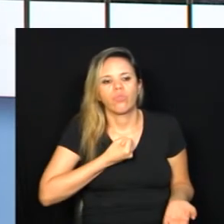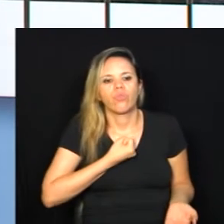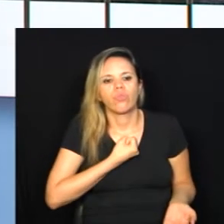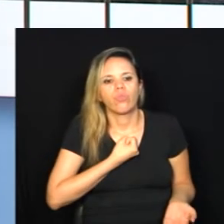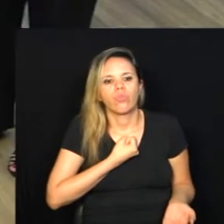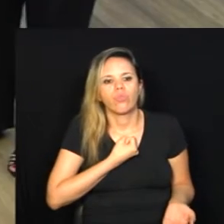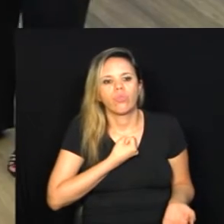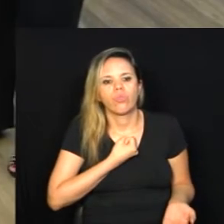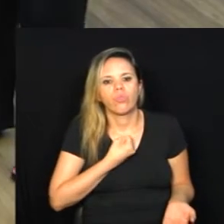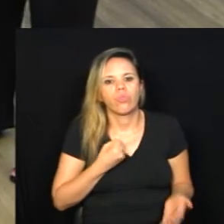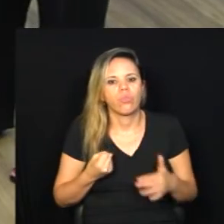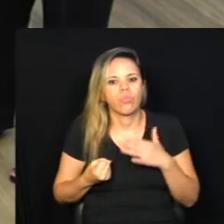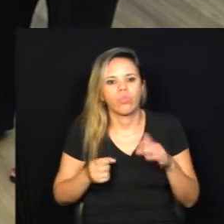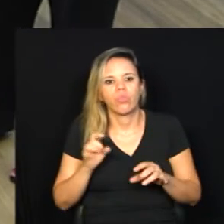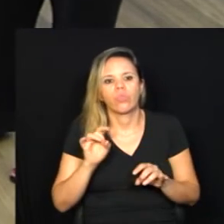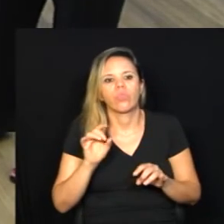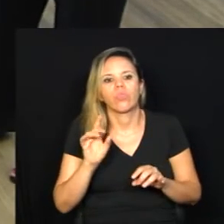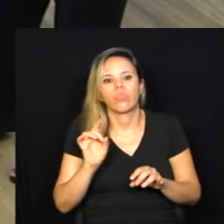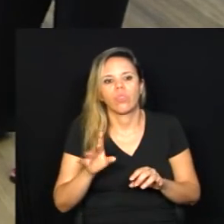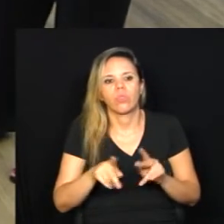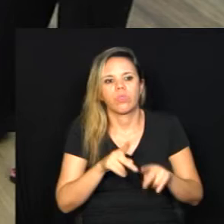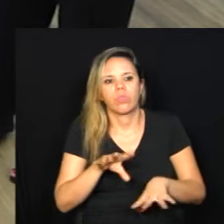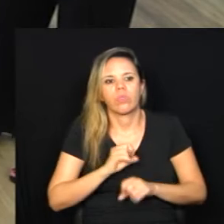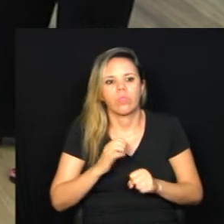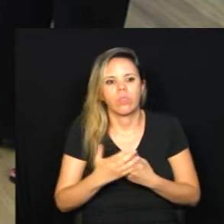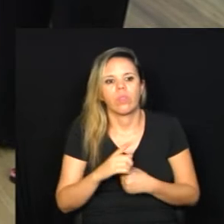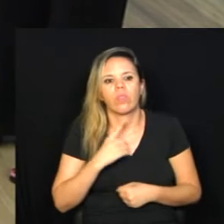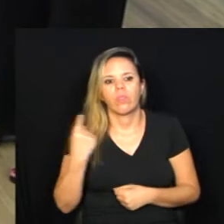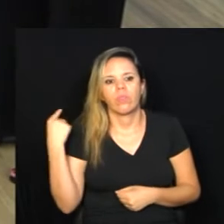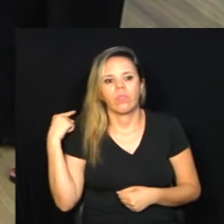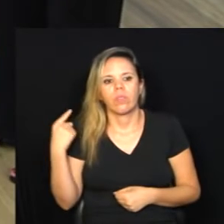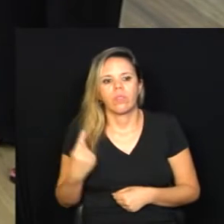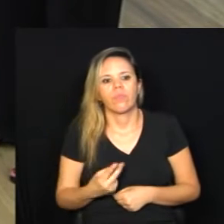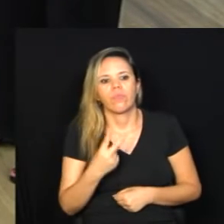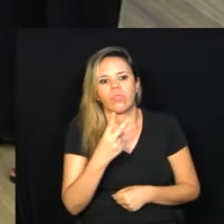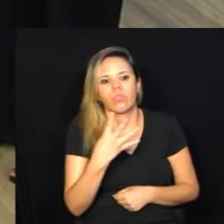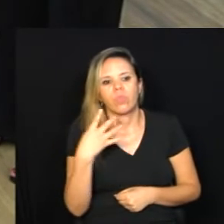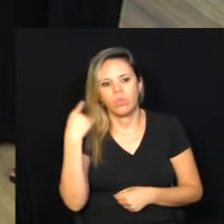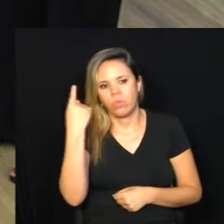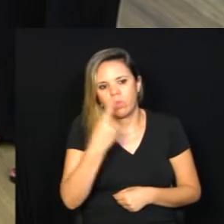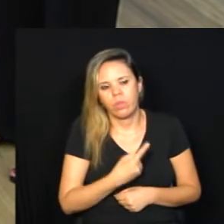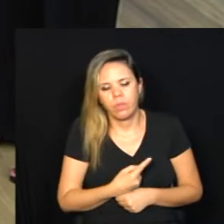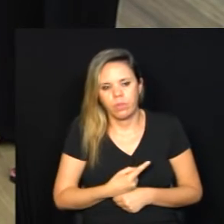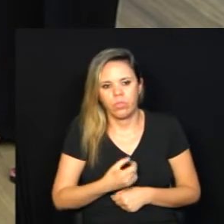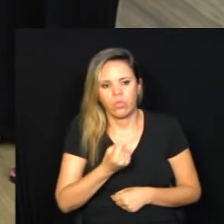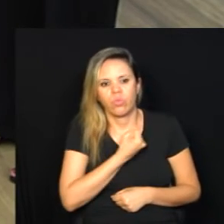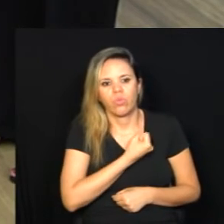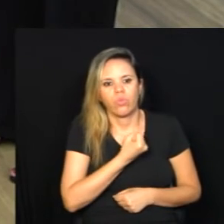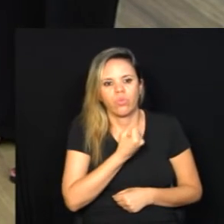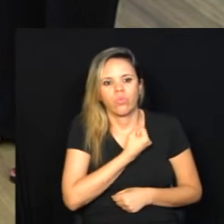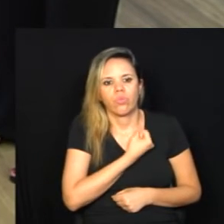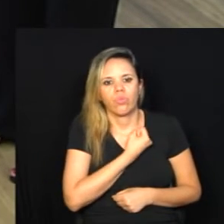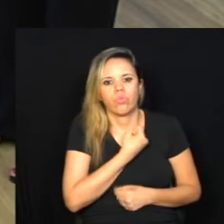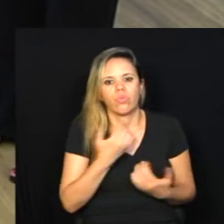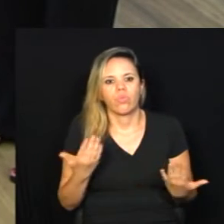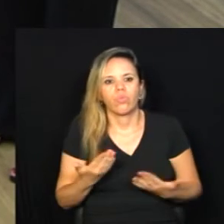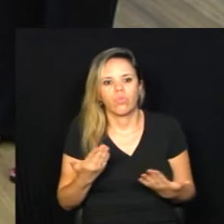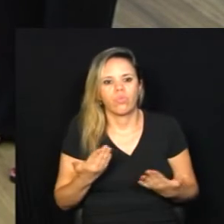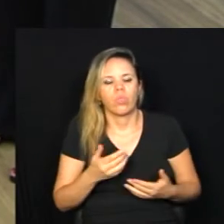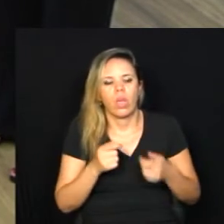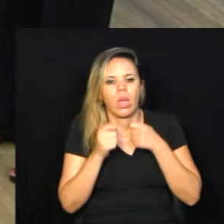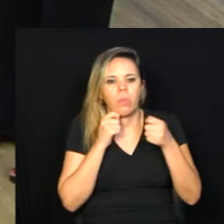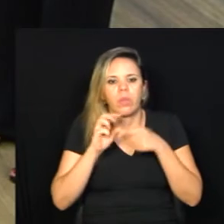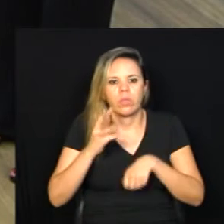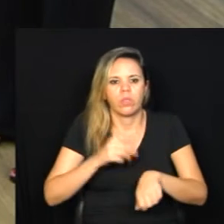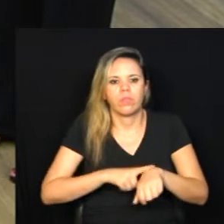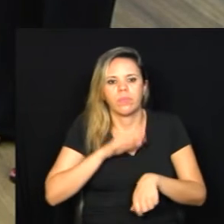Gabriel, óbitos e os casos. Lembrando que a gente teve nas últimas 24 horas, né, números que serão atualizados hoje na coletiva às